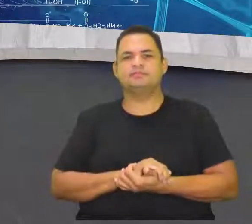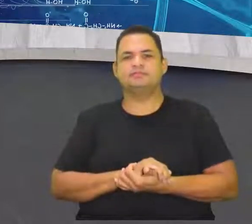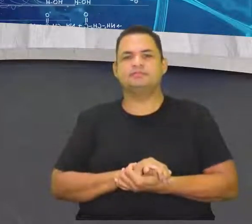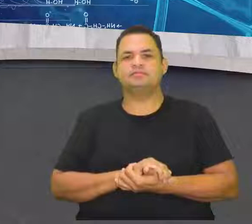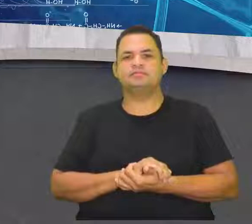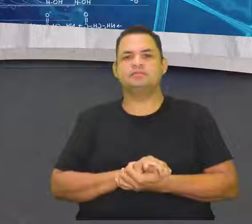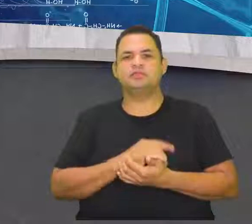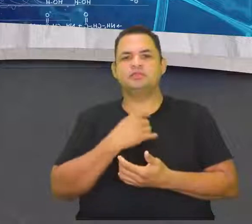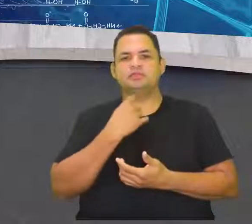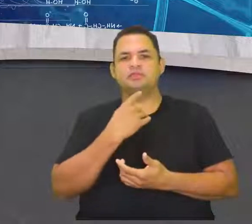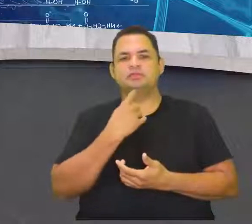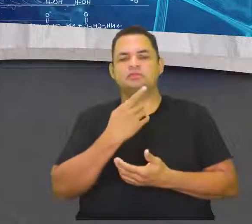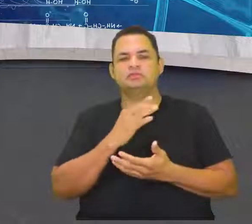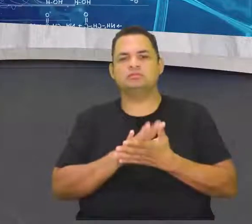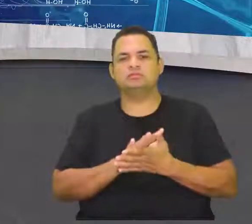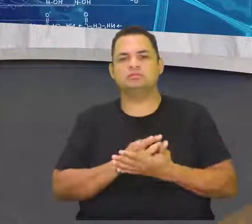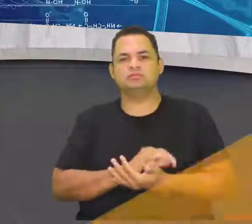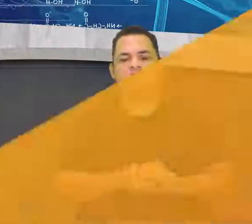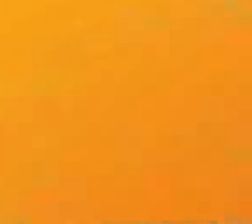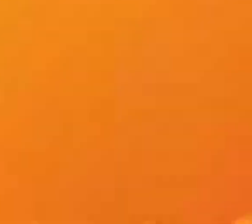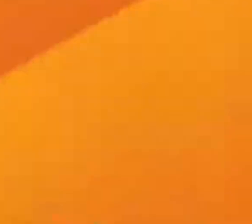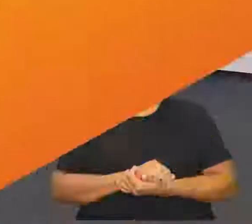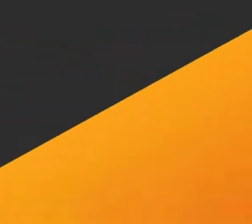no Tirando Dúvidas. Até lá!